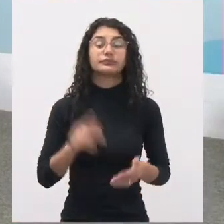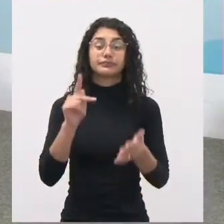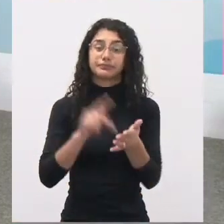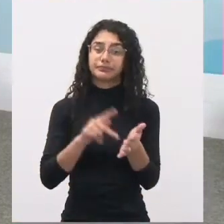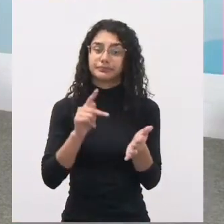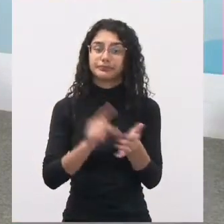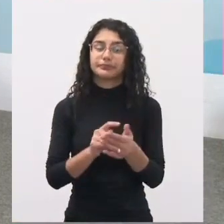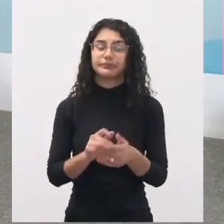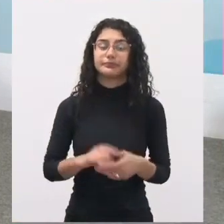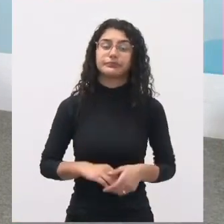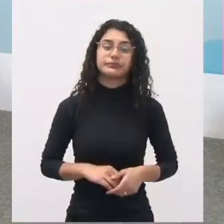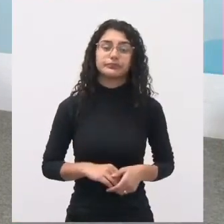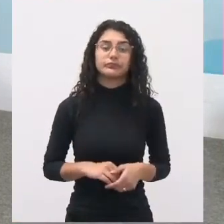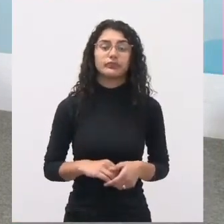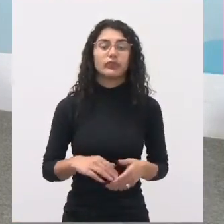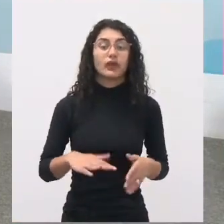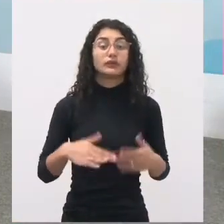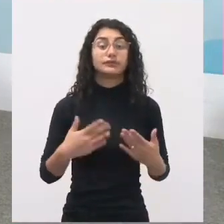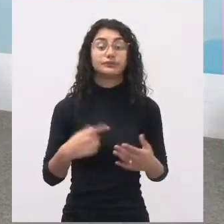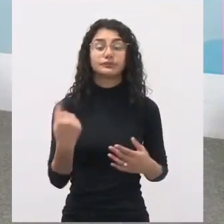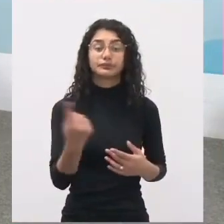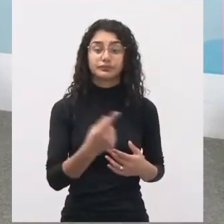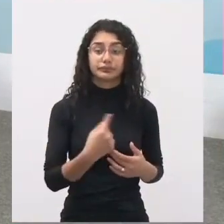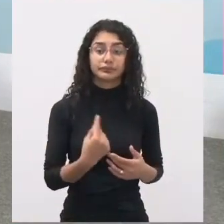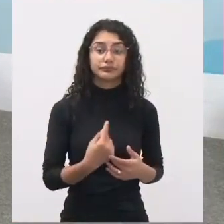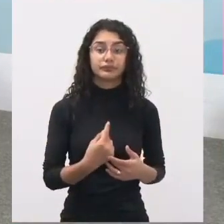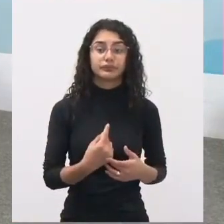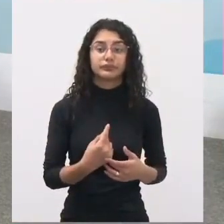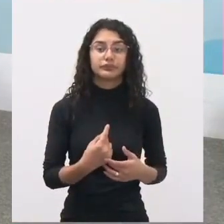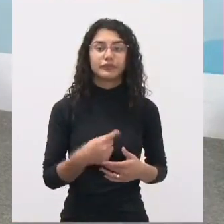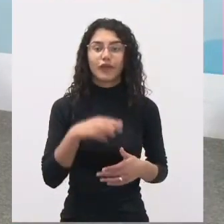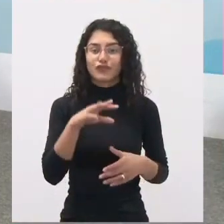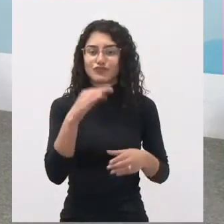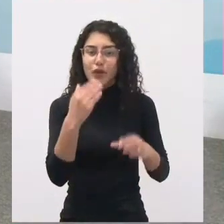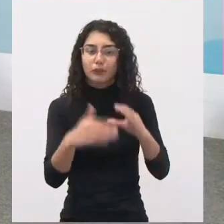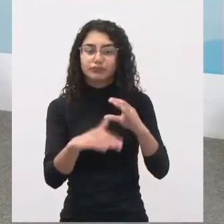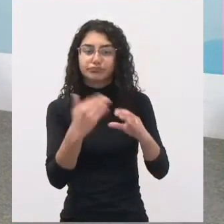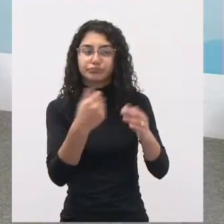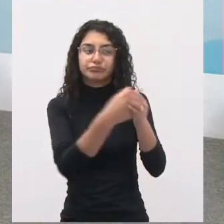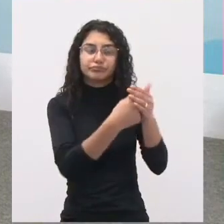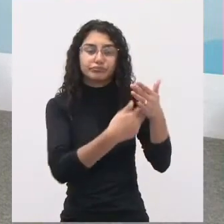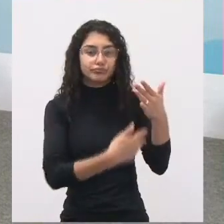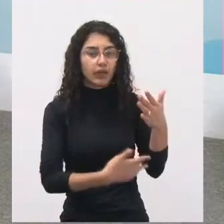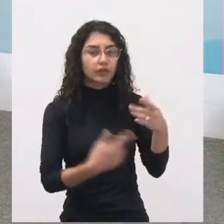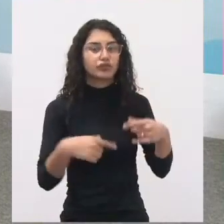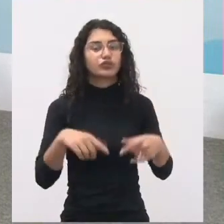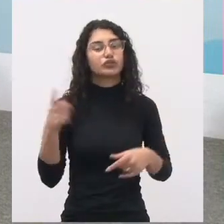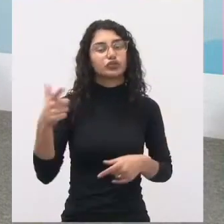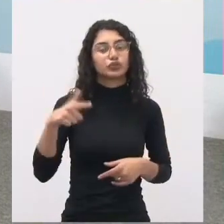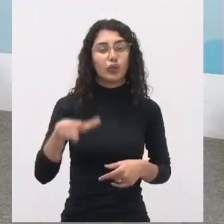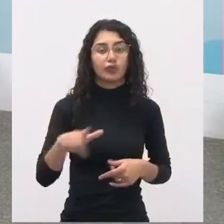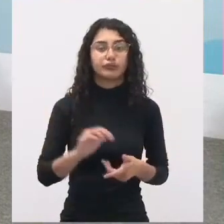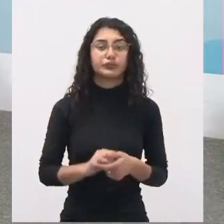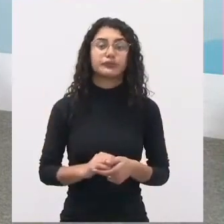Exatamente, Marcelo. Então, para a gente chamar vocês de novo para a conversa aqui, para reflexão junto